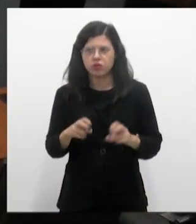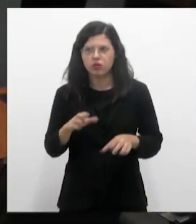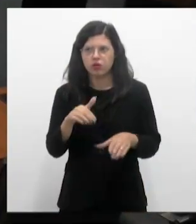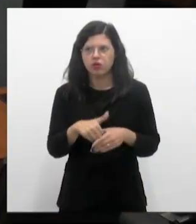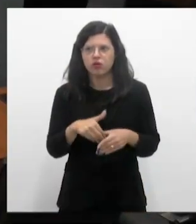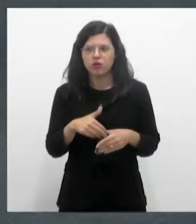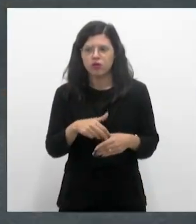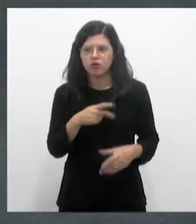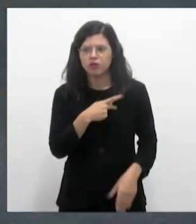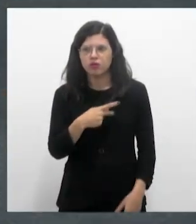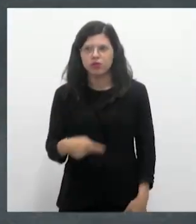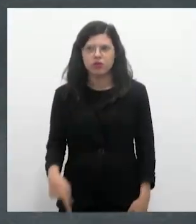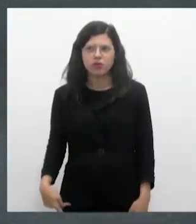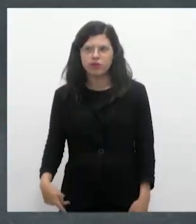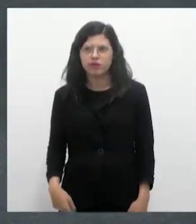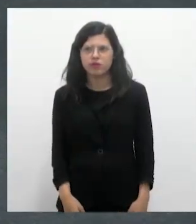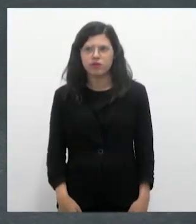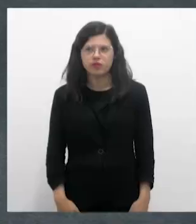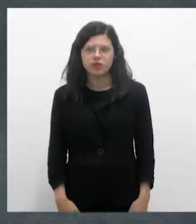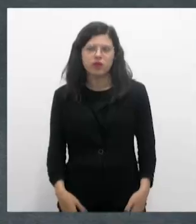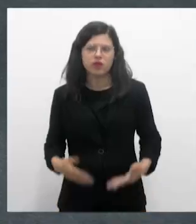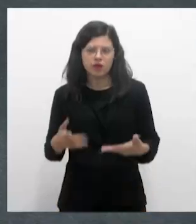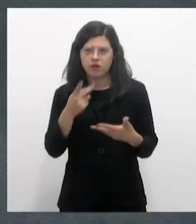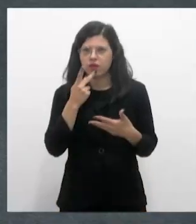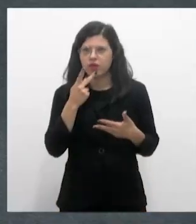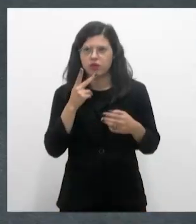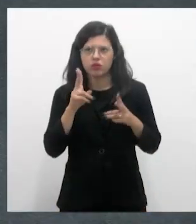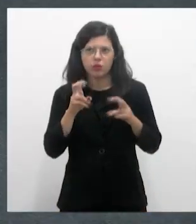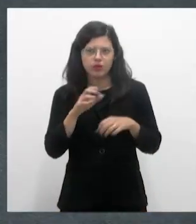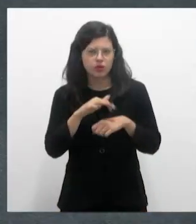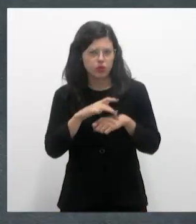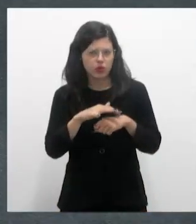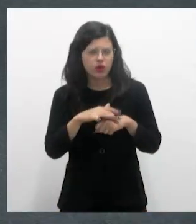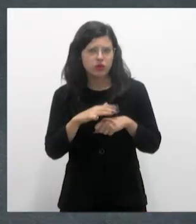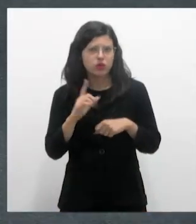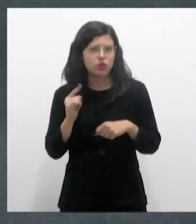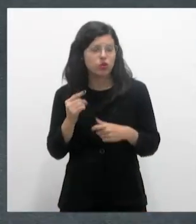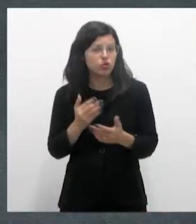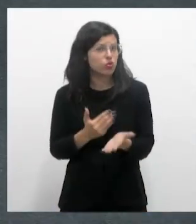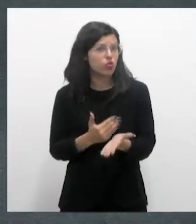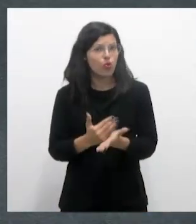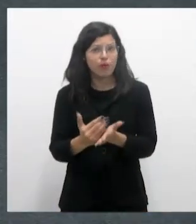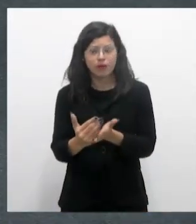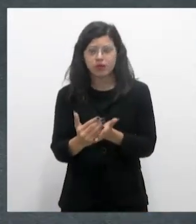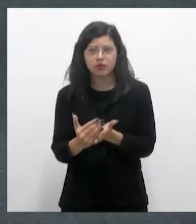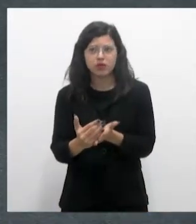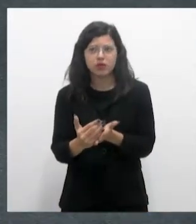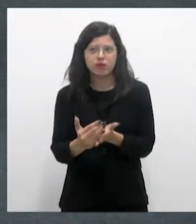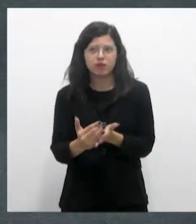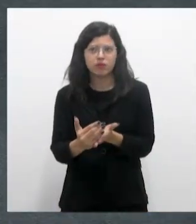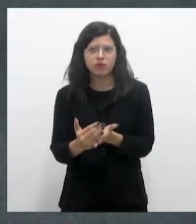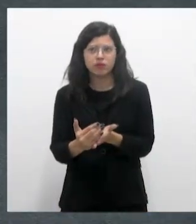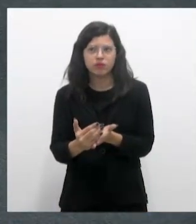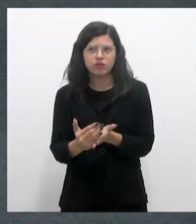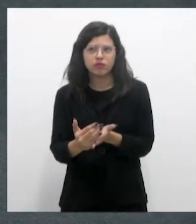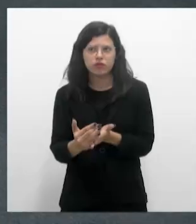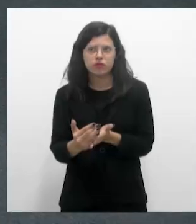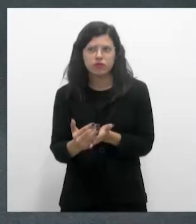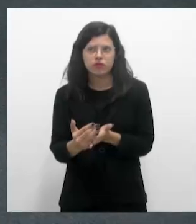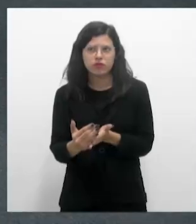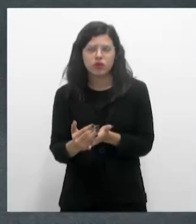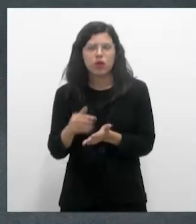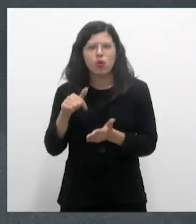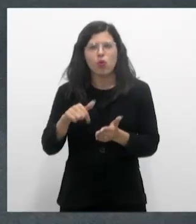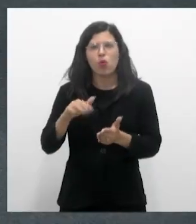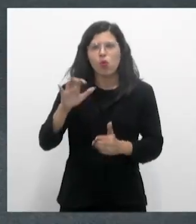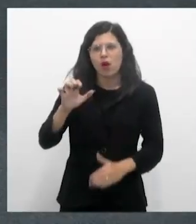Eu queria falar da questão da leptospirose, porque nós estamos começando aí com efeito El Niño, para quem não